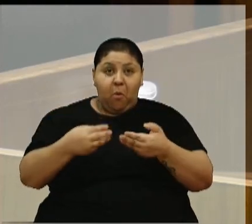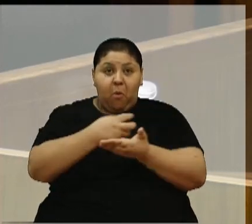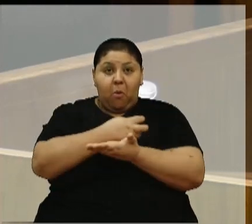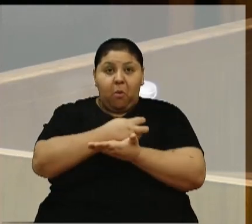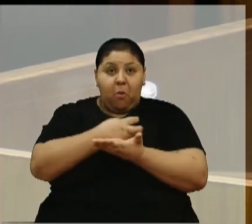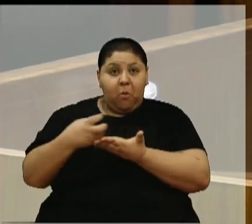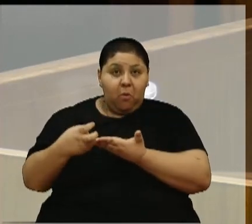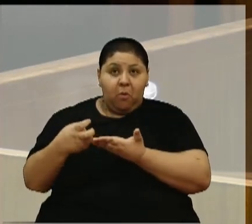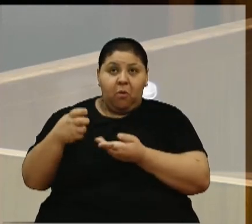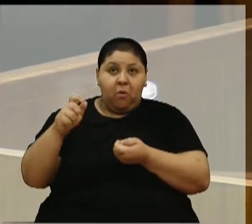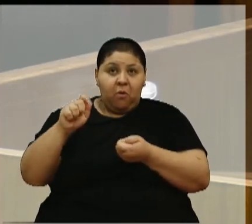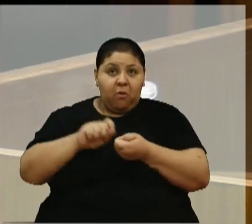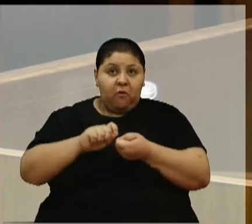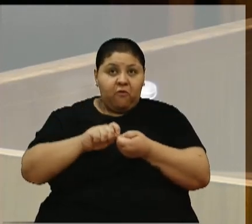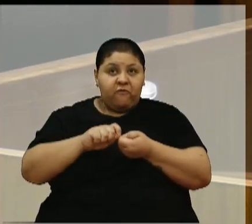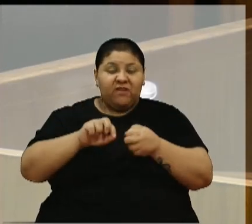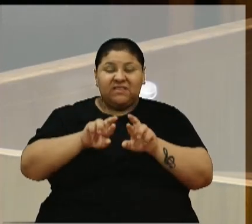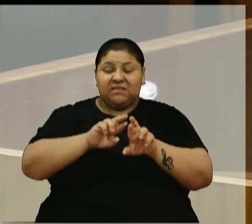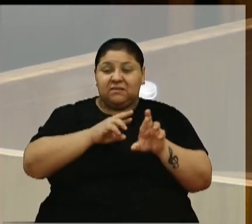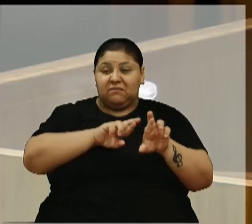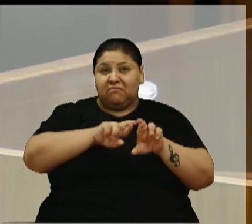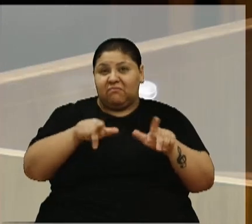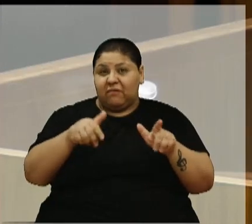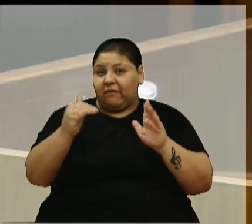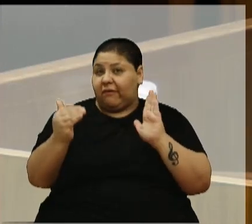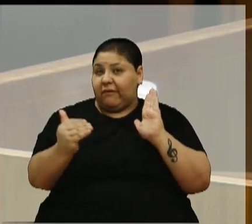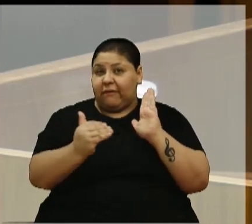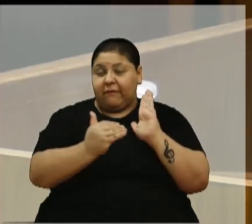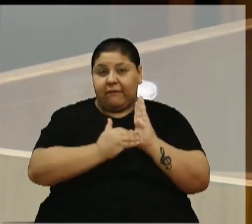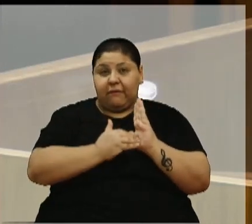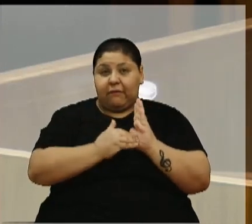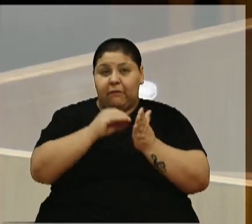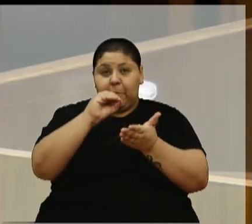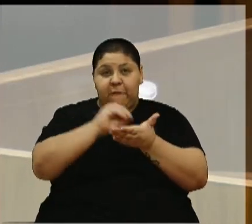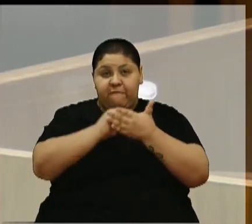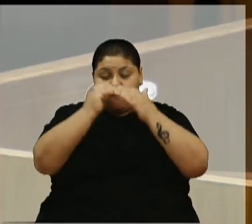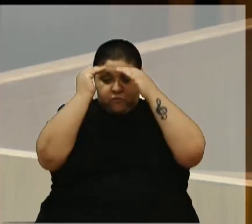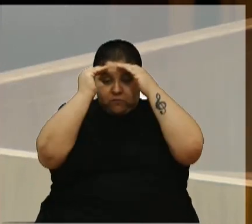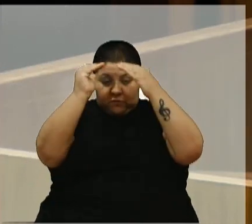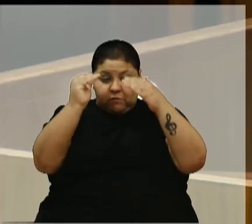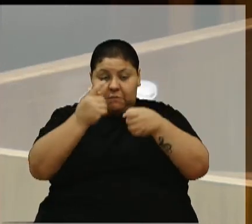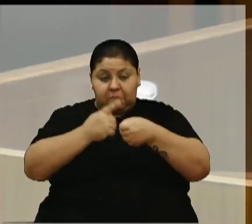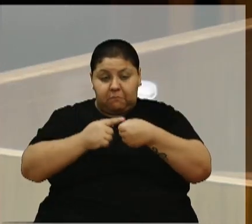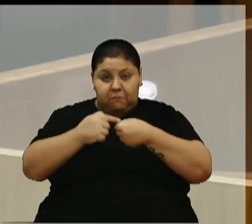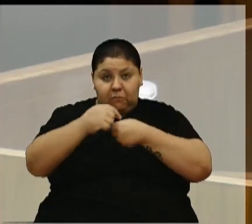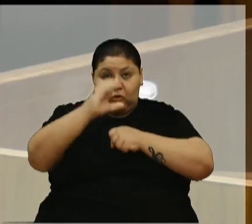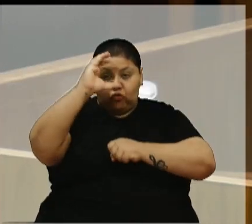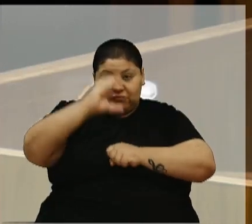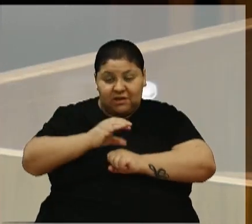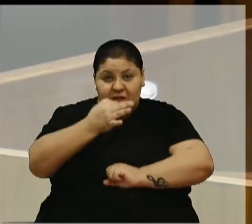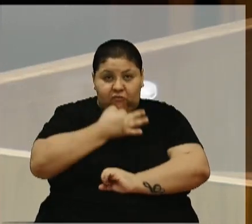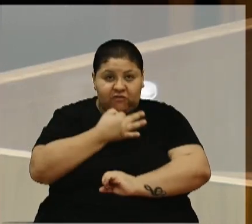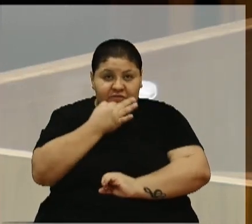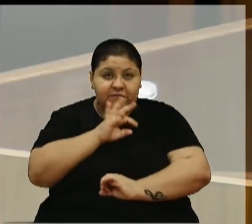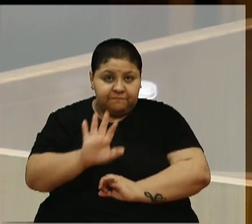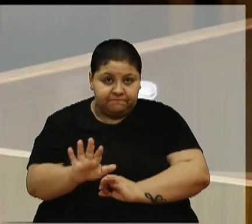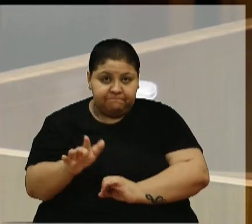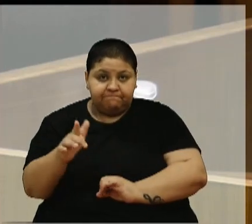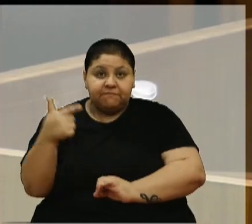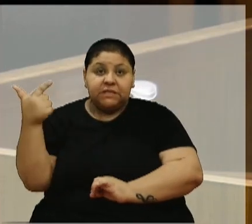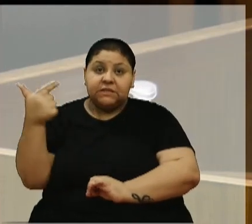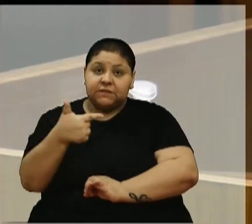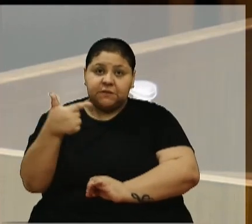fazer muita diferença, é no mínimo um desrespeito com a cidade e com a população caxiense. Segundo